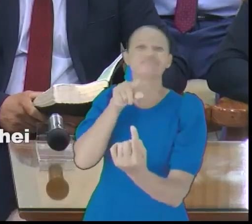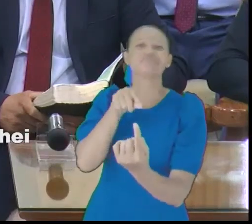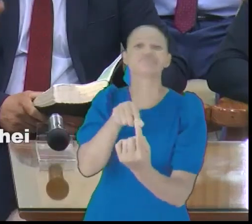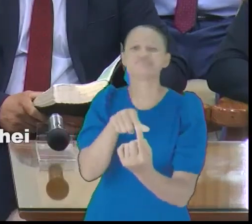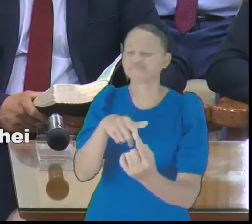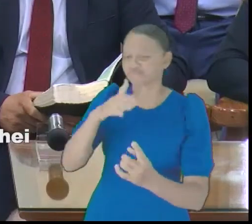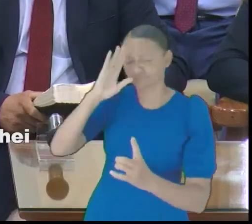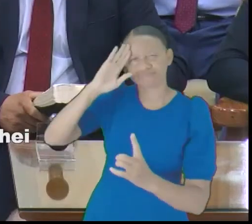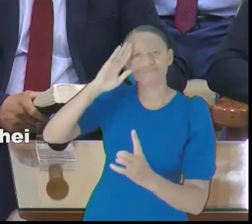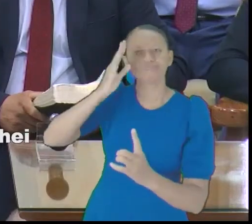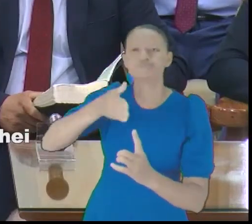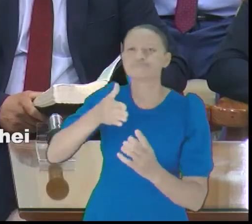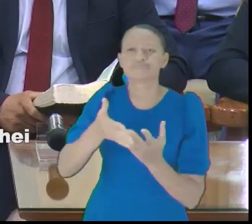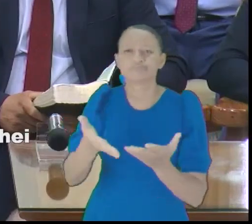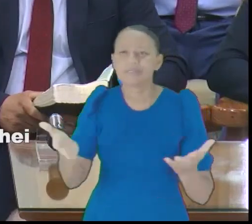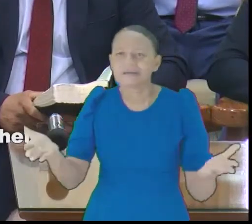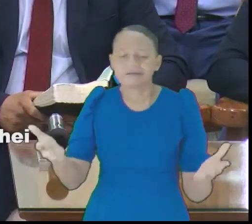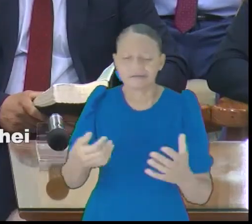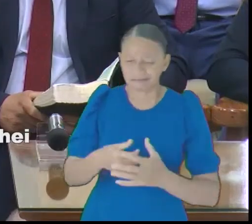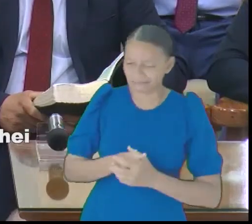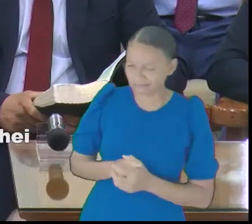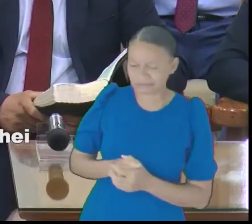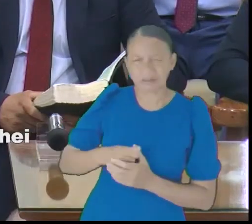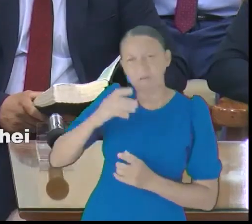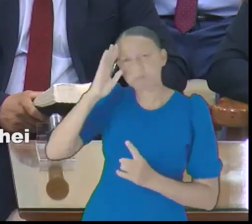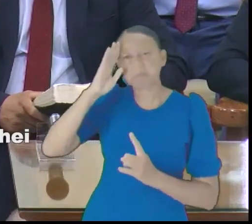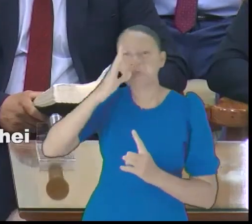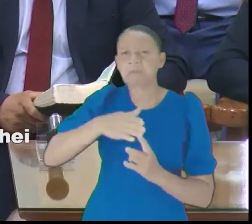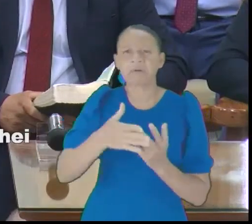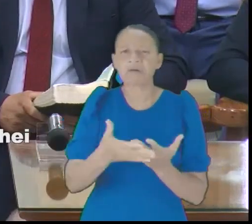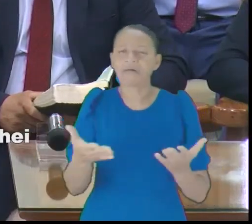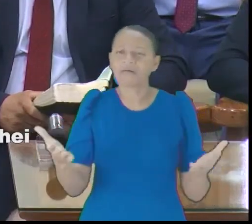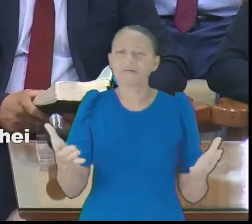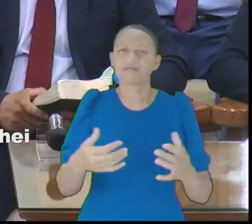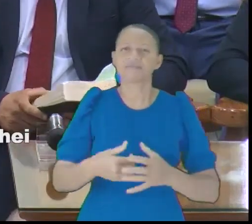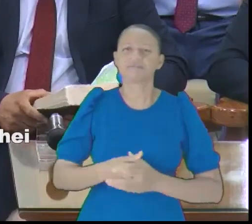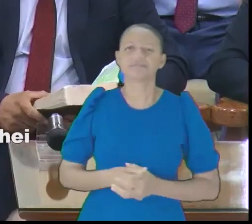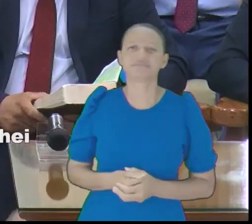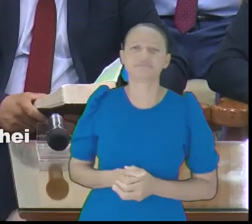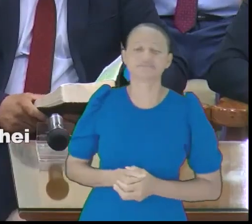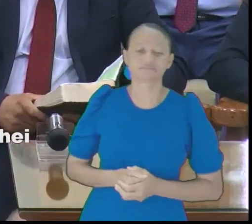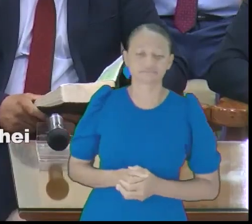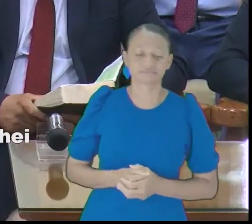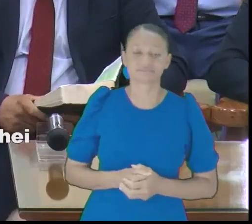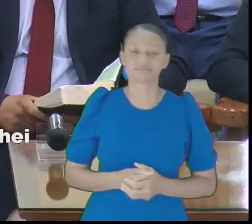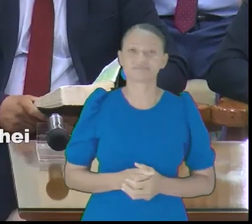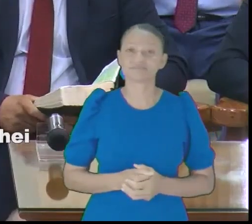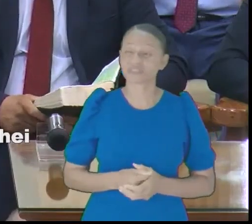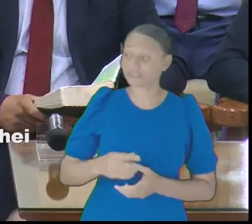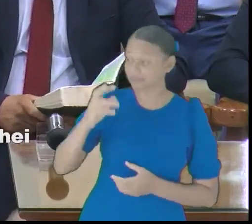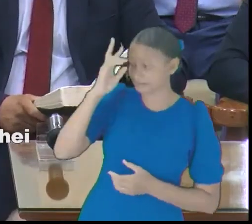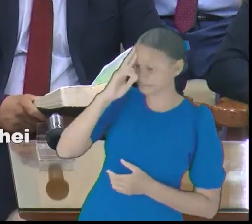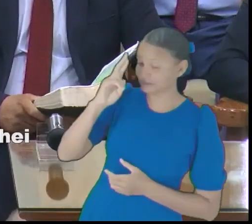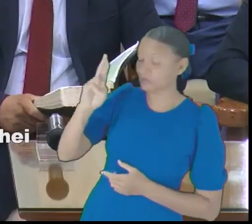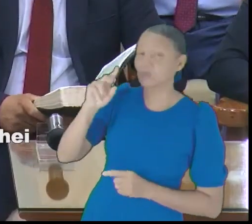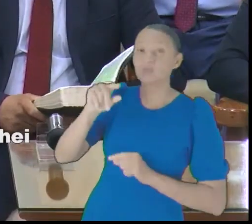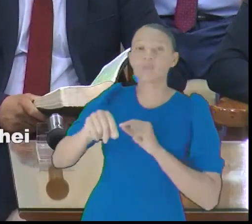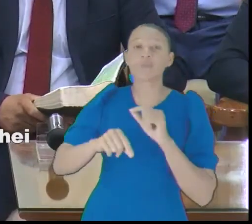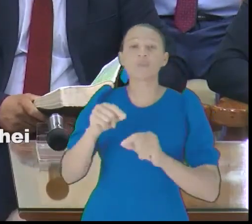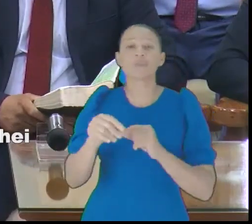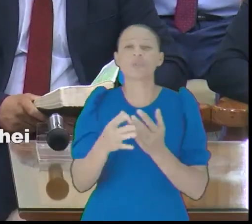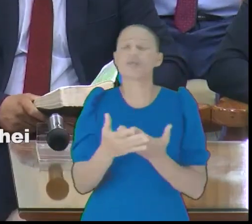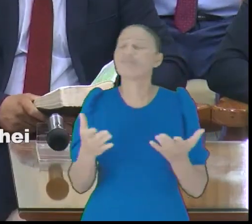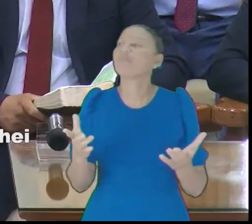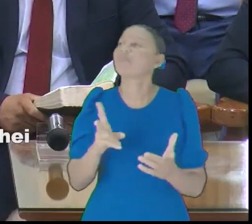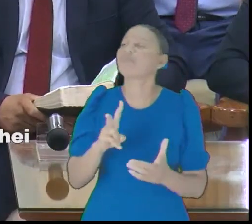é franca, a conversa é direta. E ele diz: Senhor, o que é que o Senhor vai